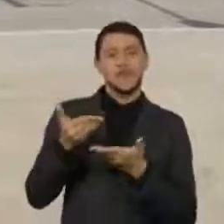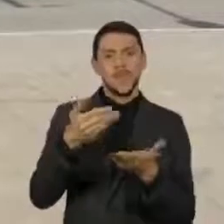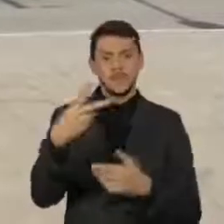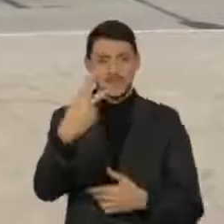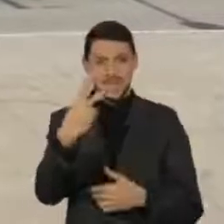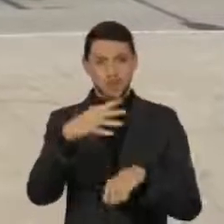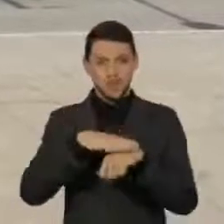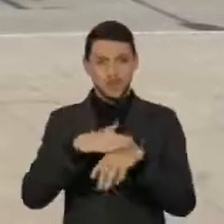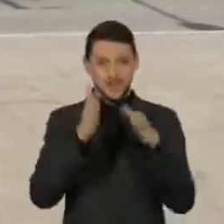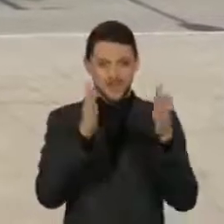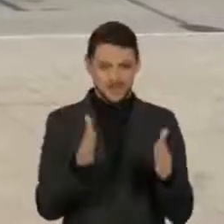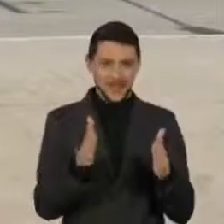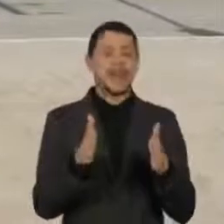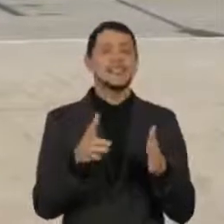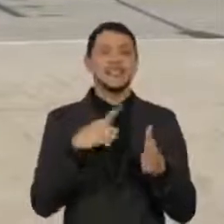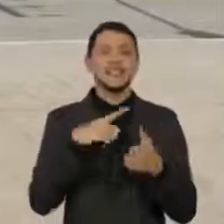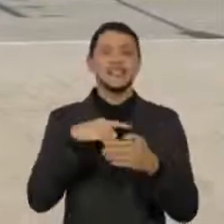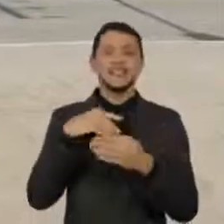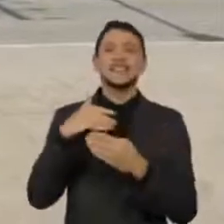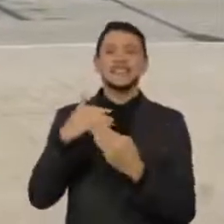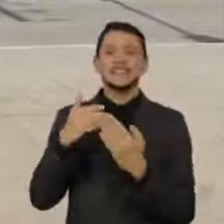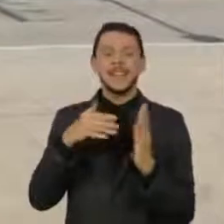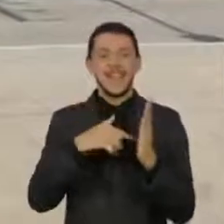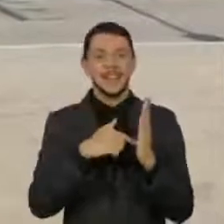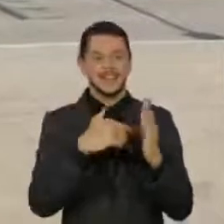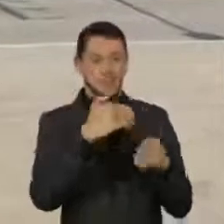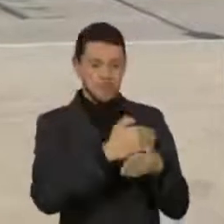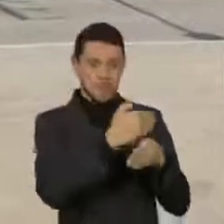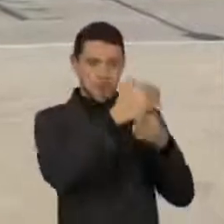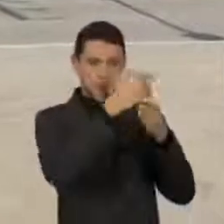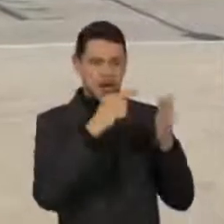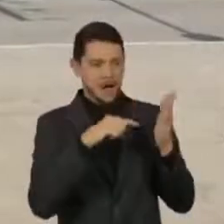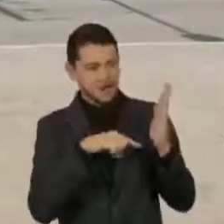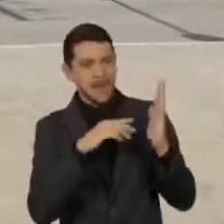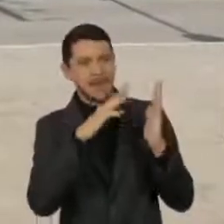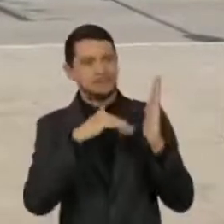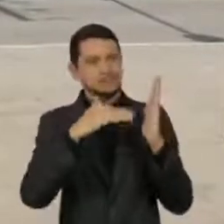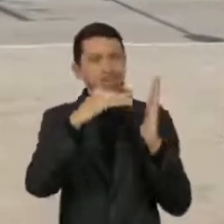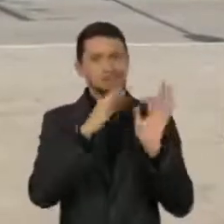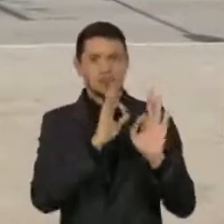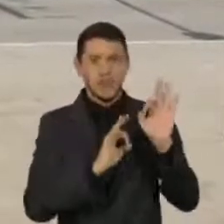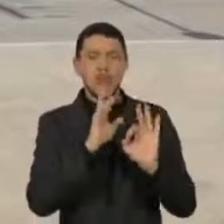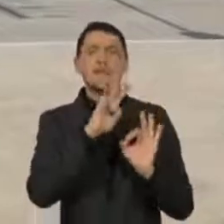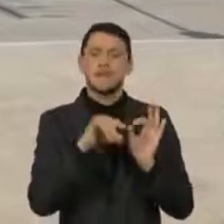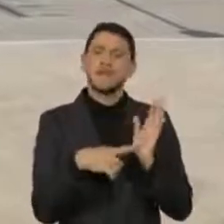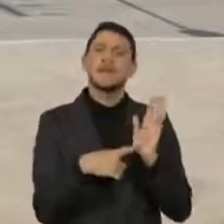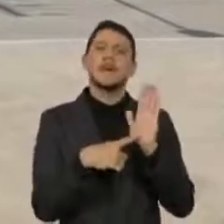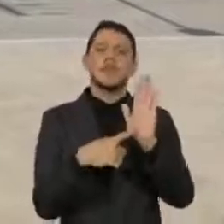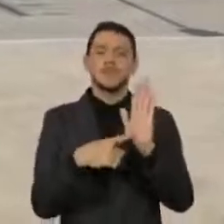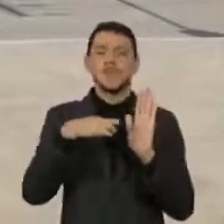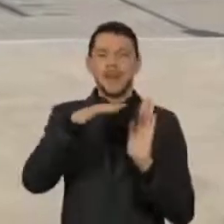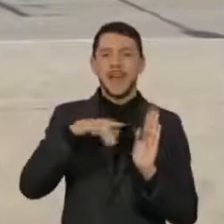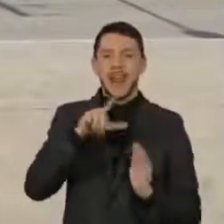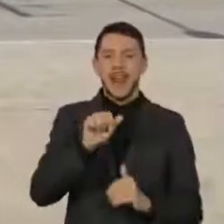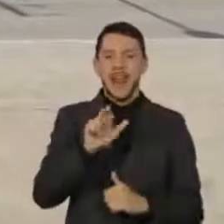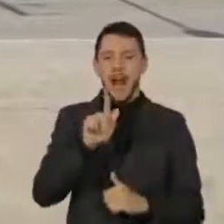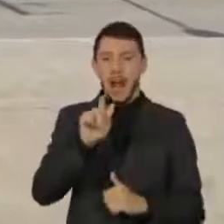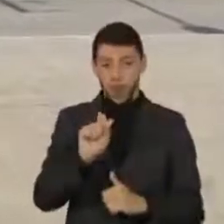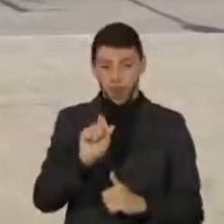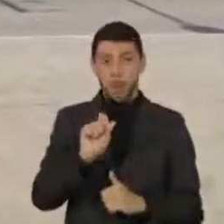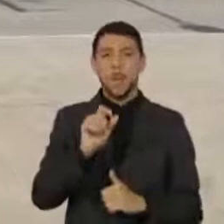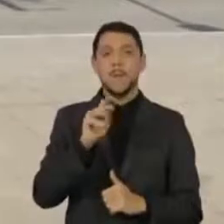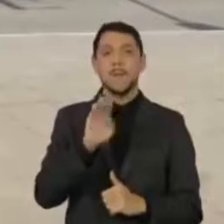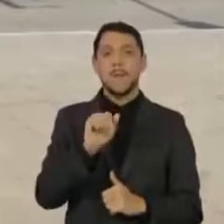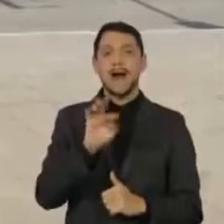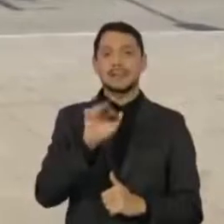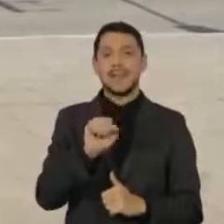dizer. E esses murais que serão feitos pela cidade de São Paulo ficarão expostos aqui no Lago da Batata, região de Pinheiros, que fica na zona